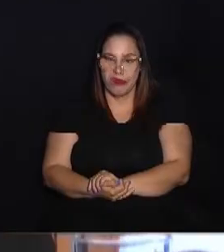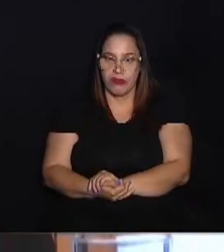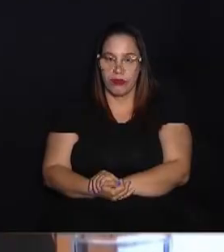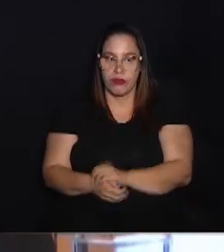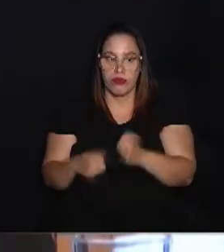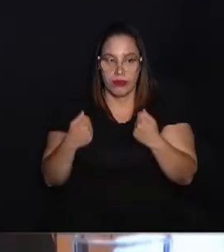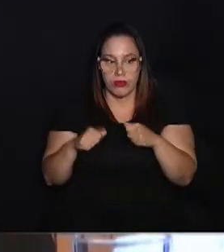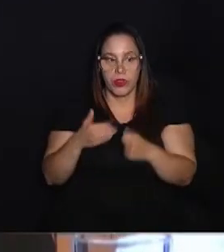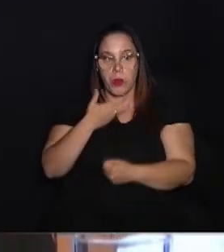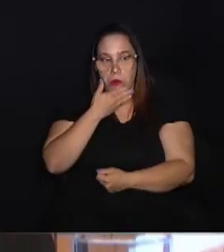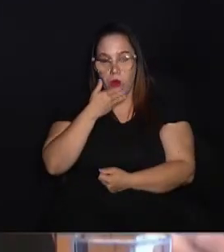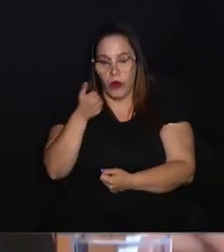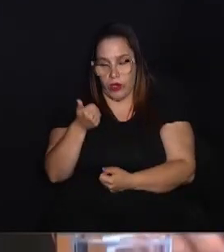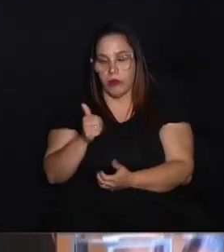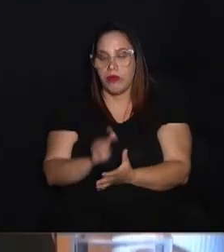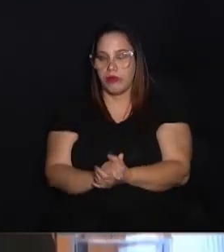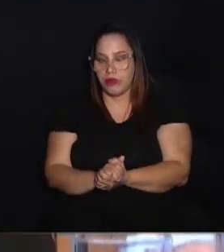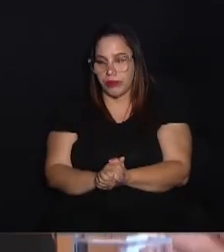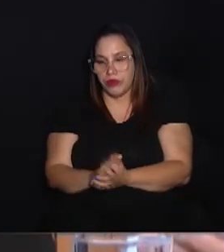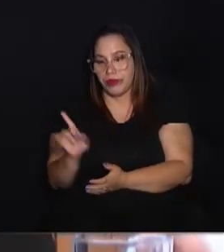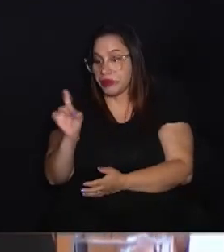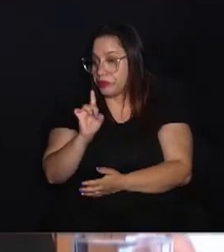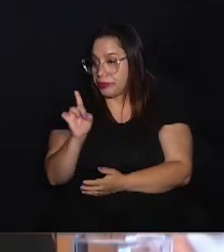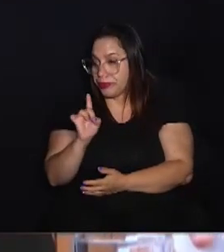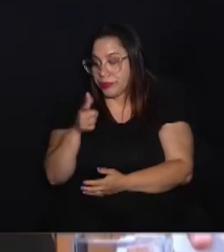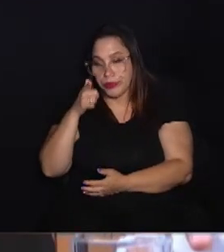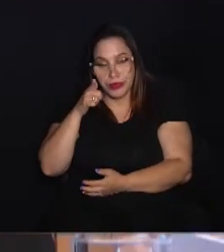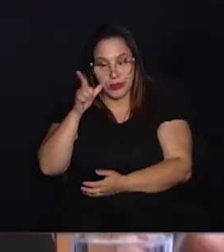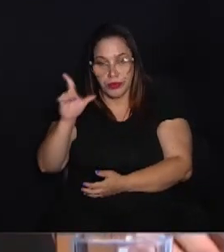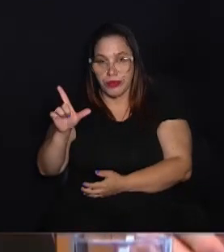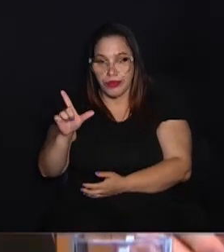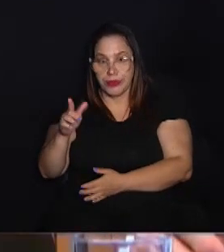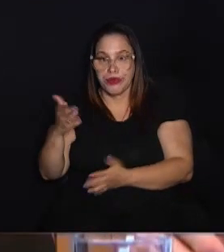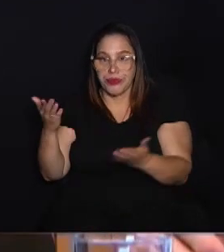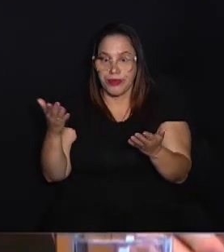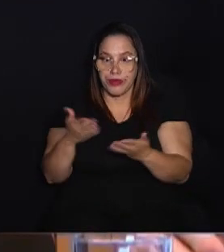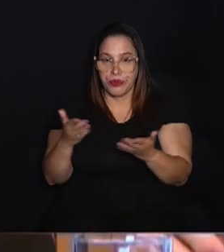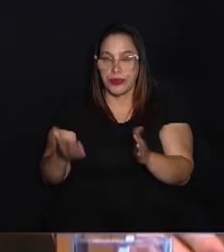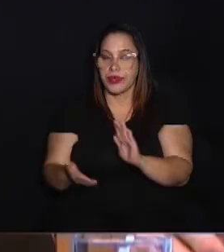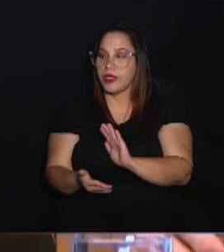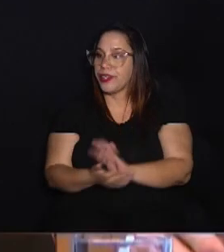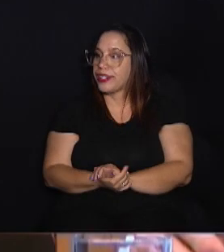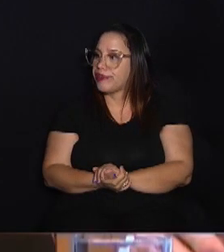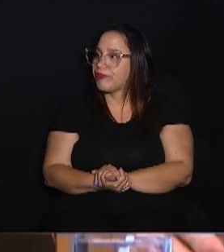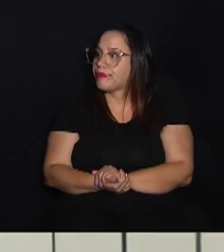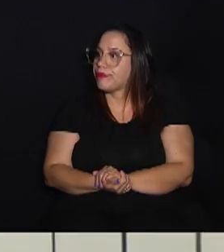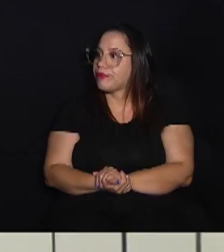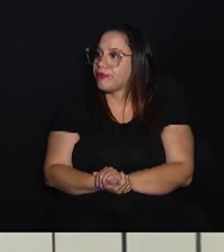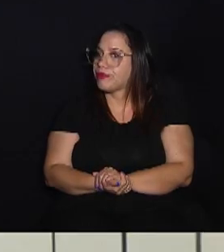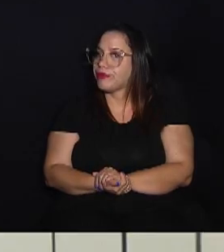gente precisava melhorar e não conseguimos até o momento.